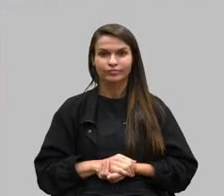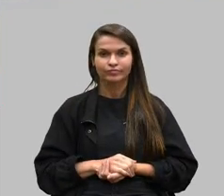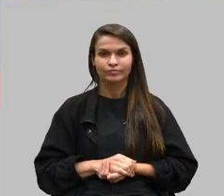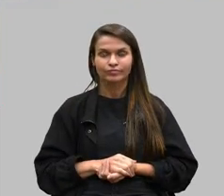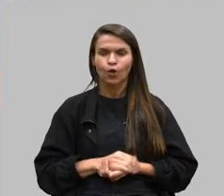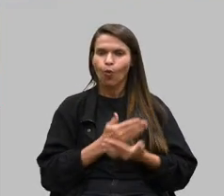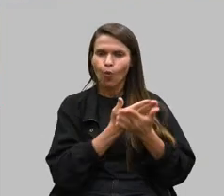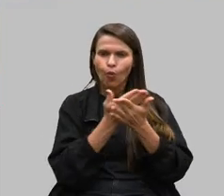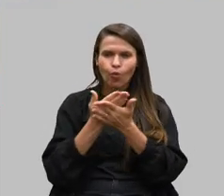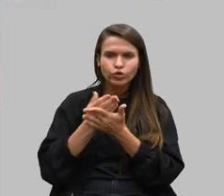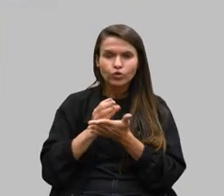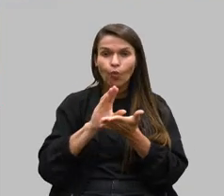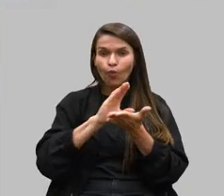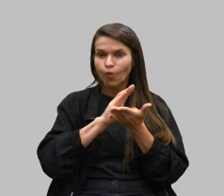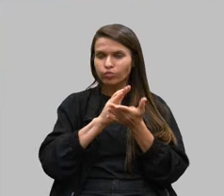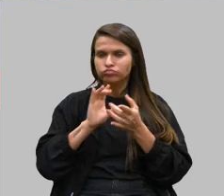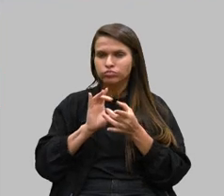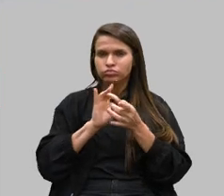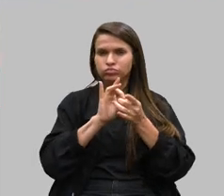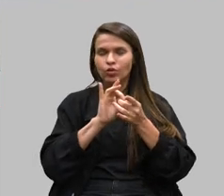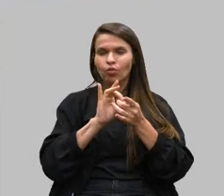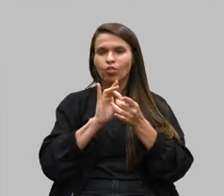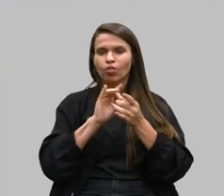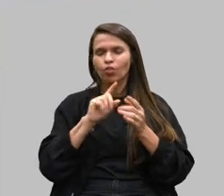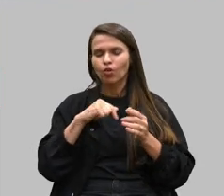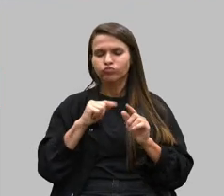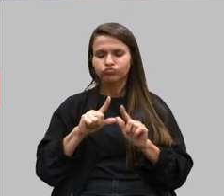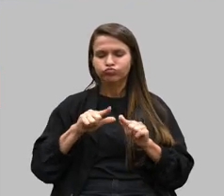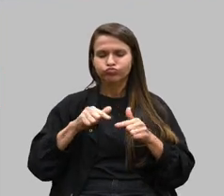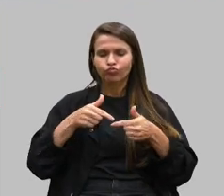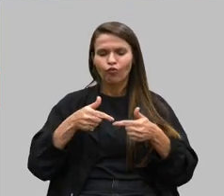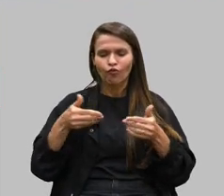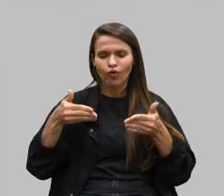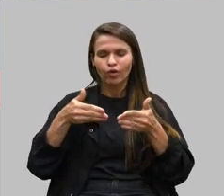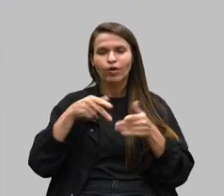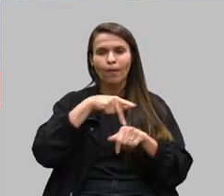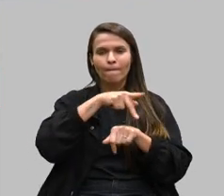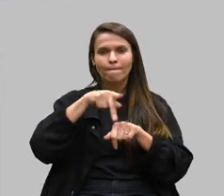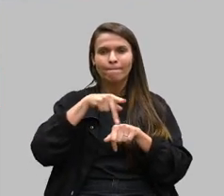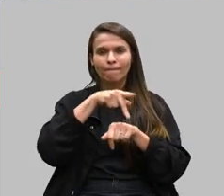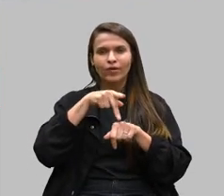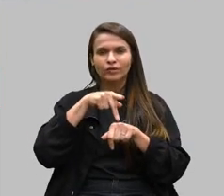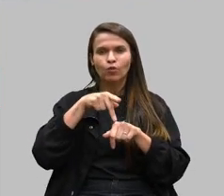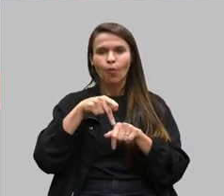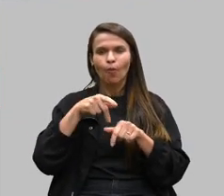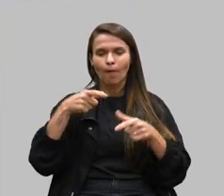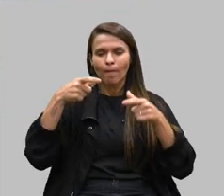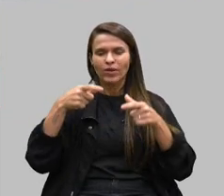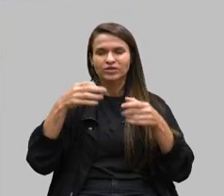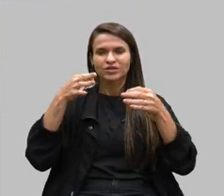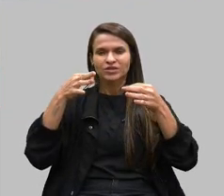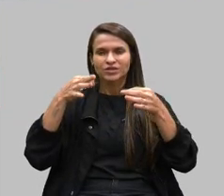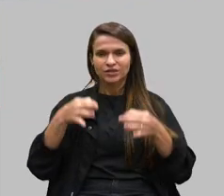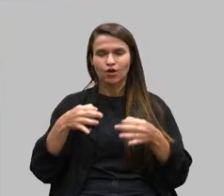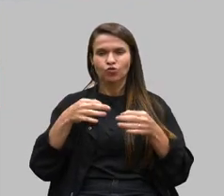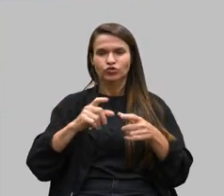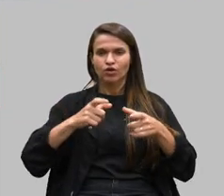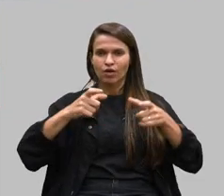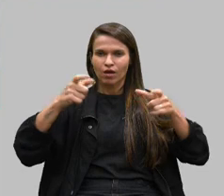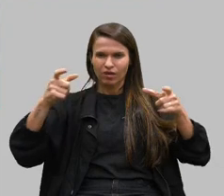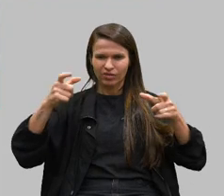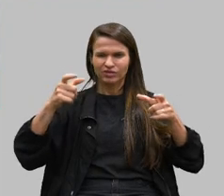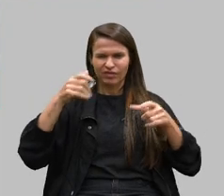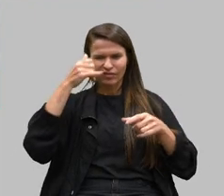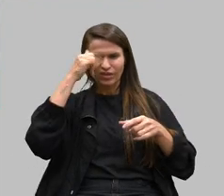estudos e com recursos nós colocaremos o ambiente e não mais ferrovias de